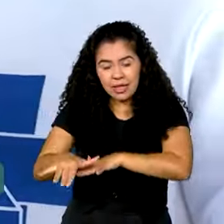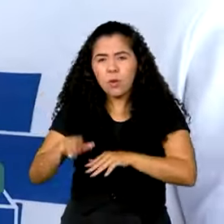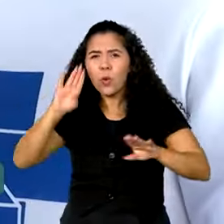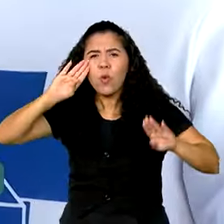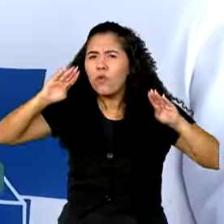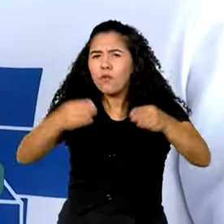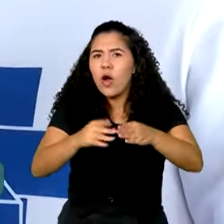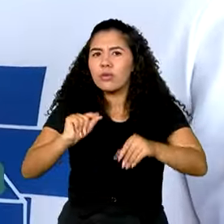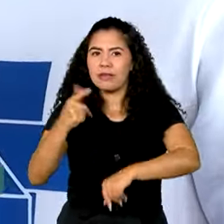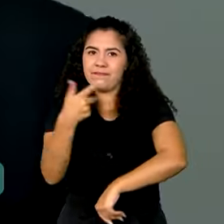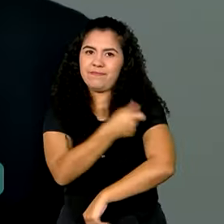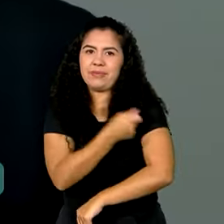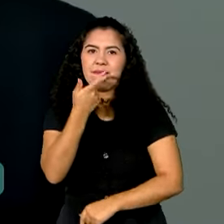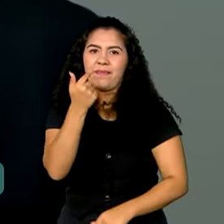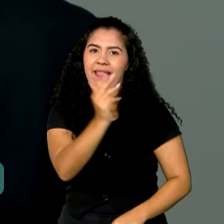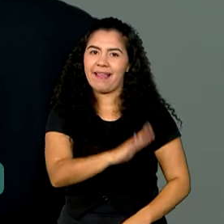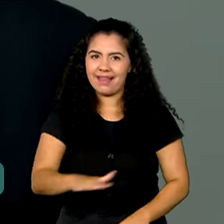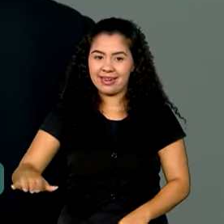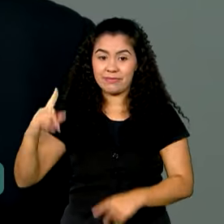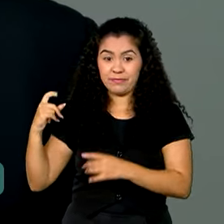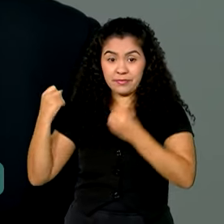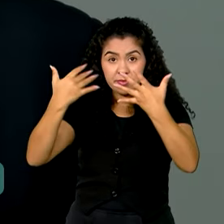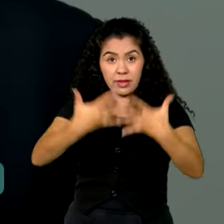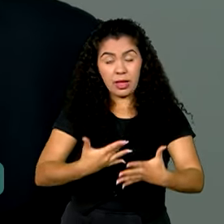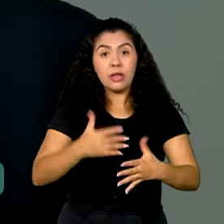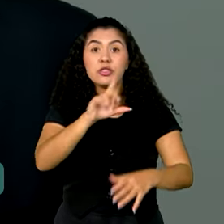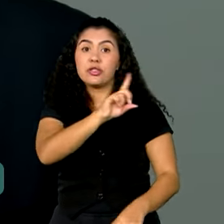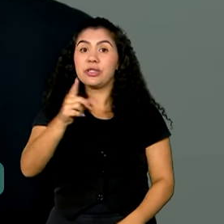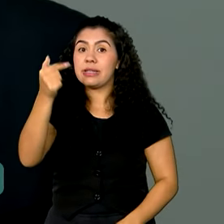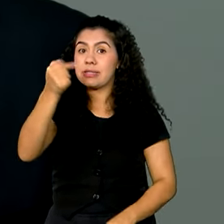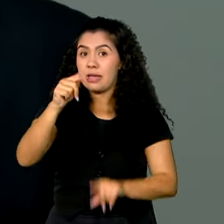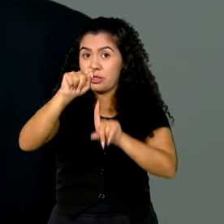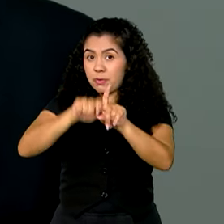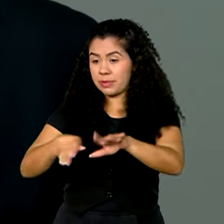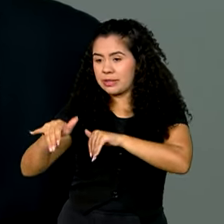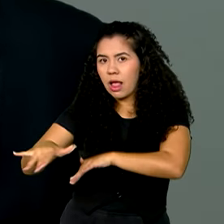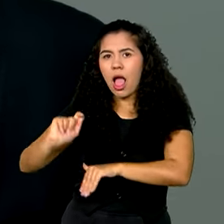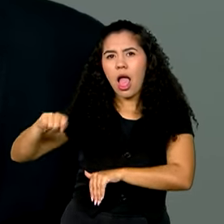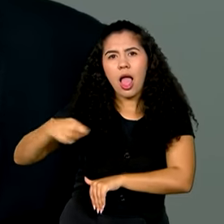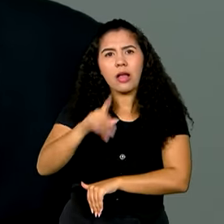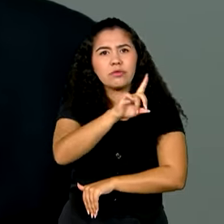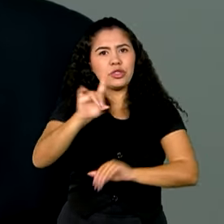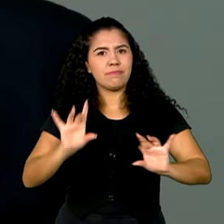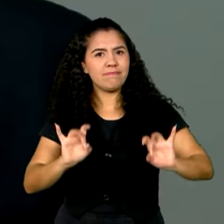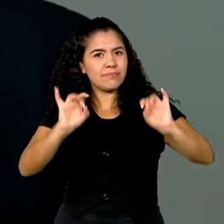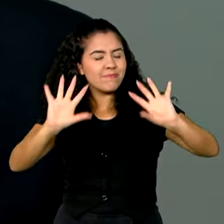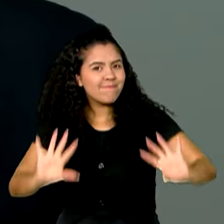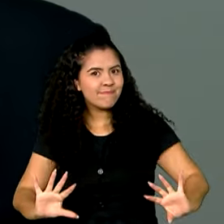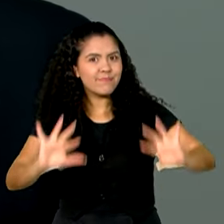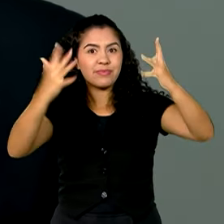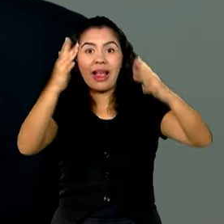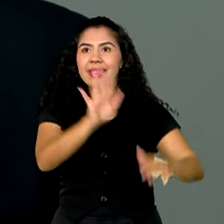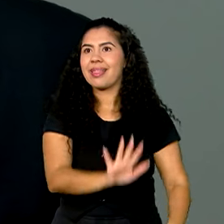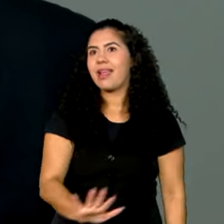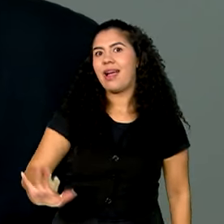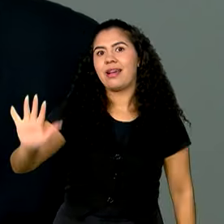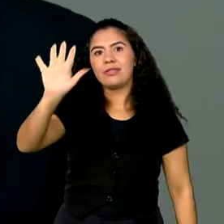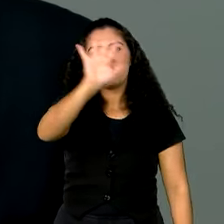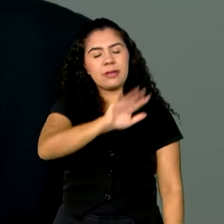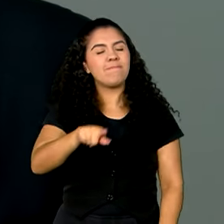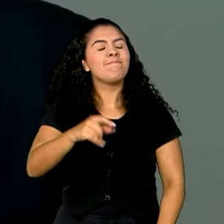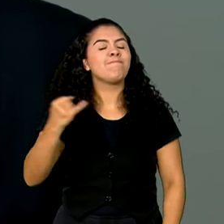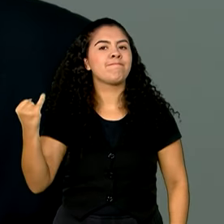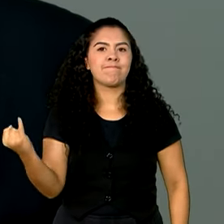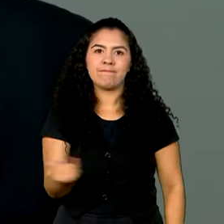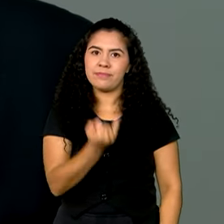na vacinação infantil. O 7 de setembro, ele é uma data festiva, é uma data nacional, né? Então, é uma data muito